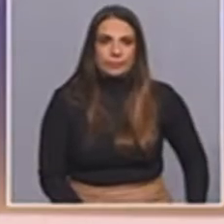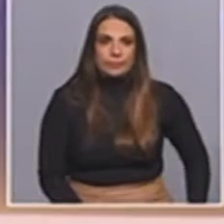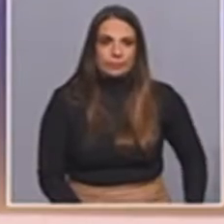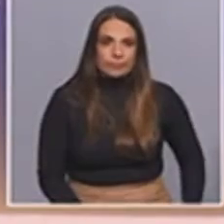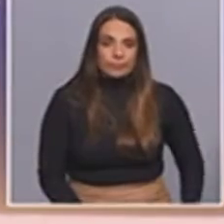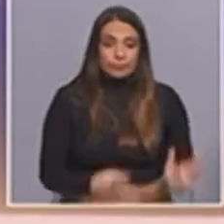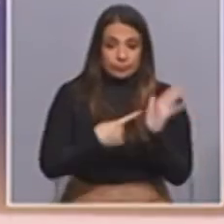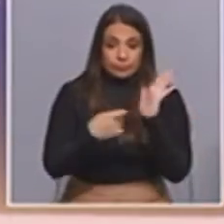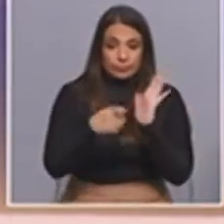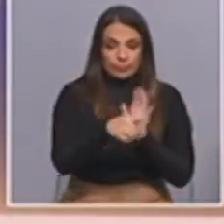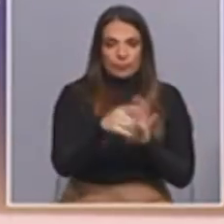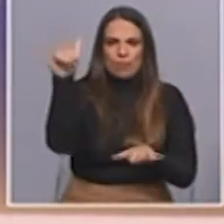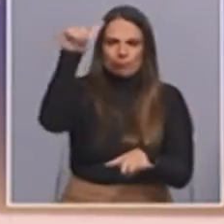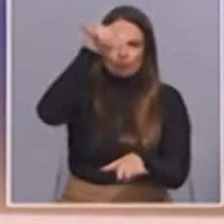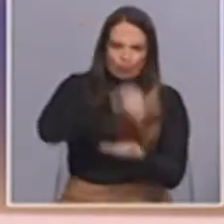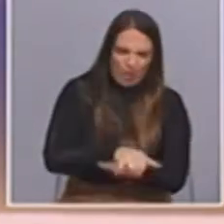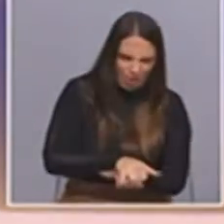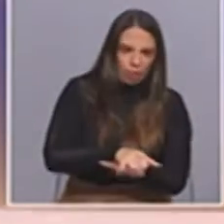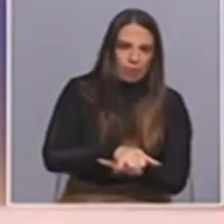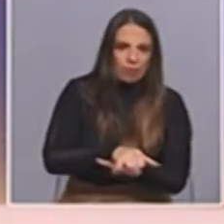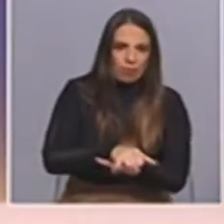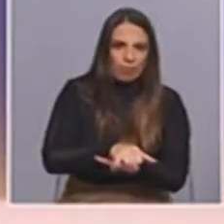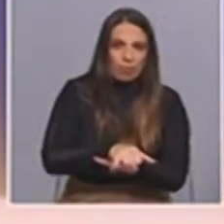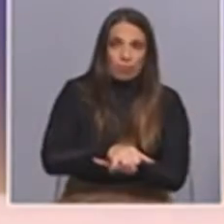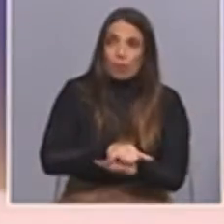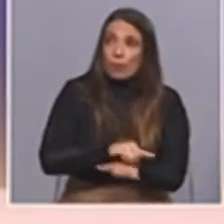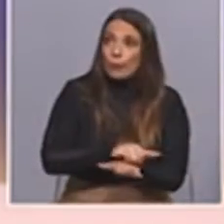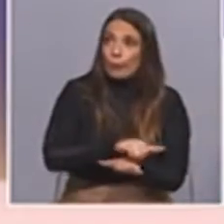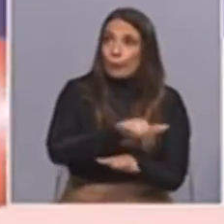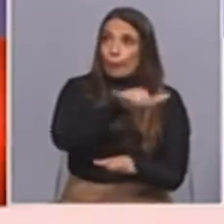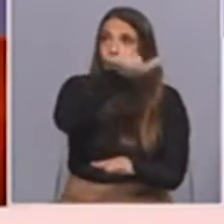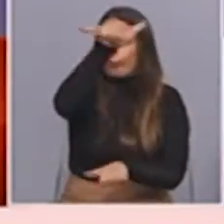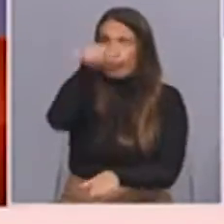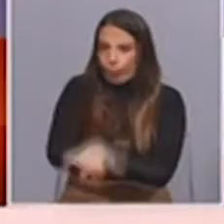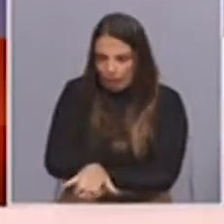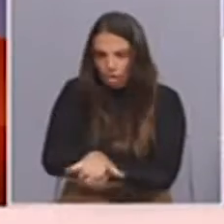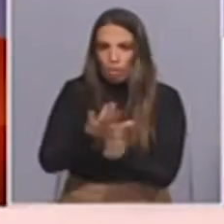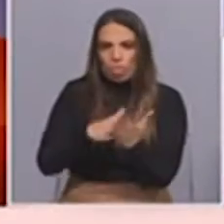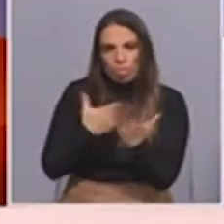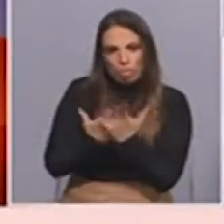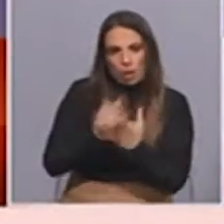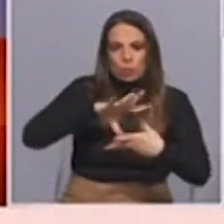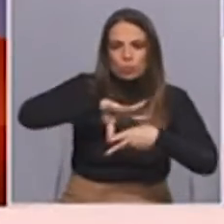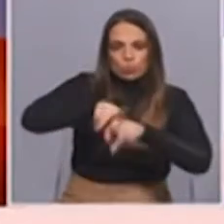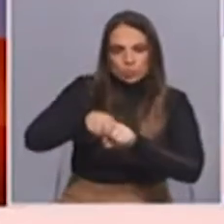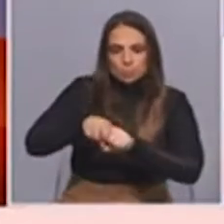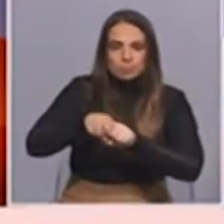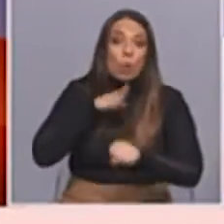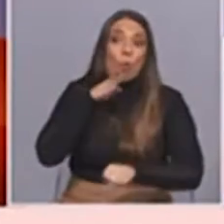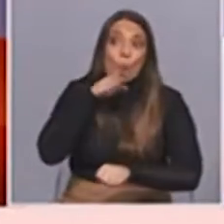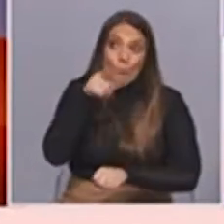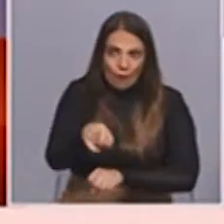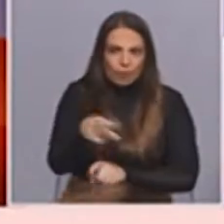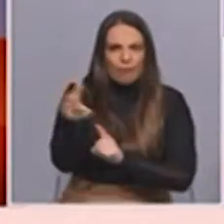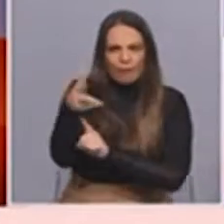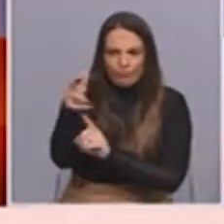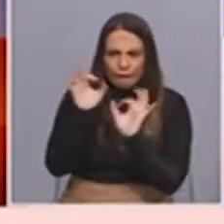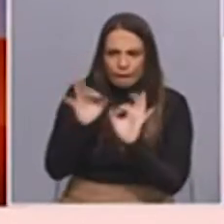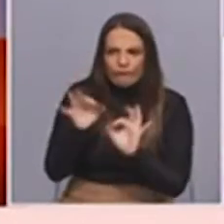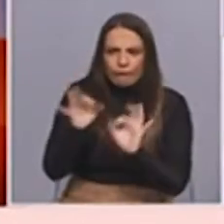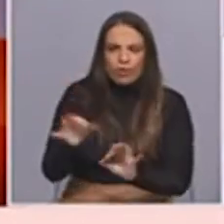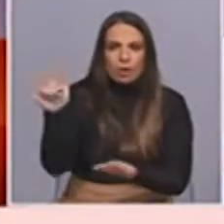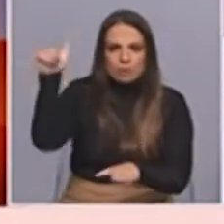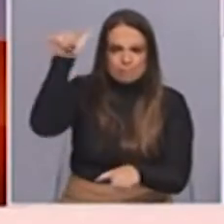e os Estados Unidos um avião caiu logo após a decolagem e acabou destruindo por um comboio ficou tudo que eu mato